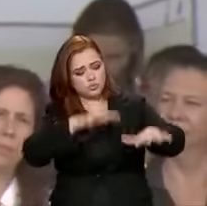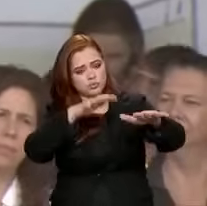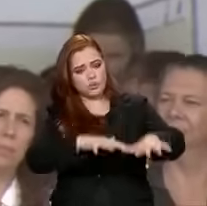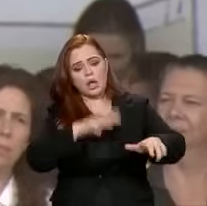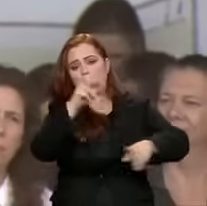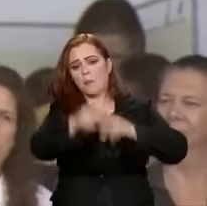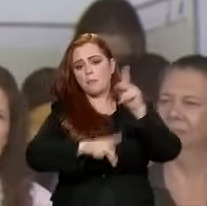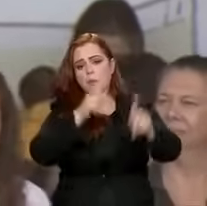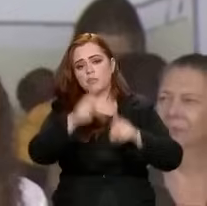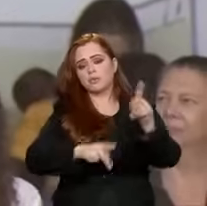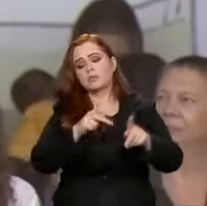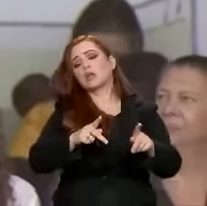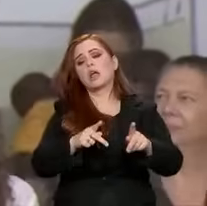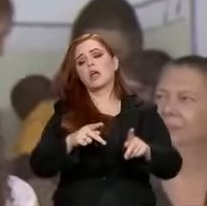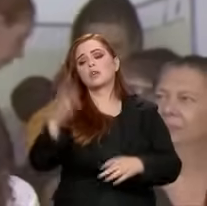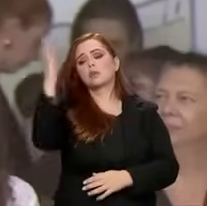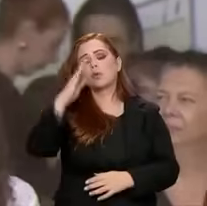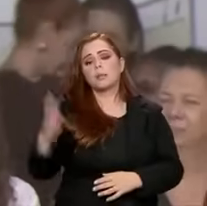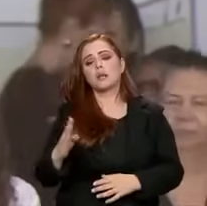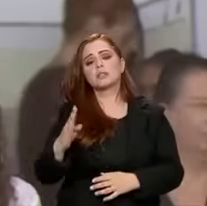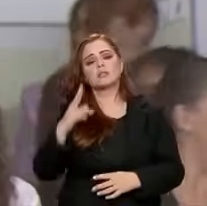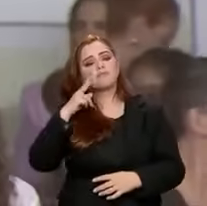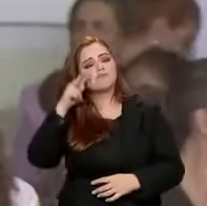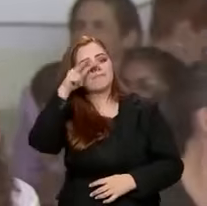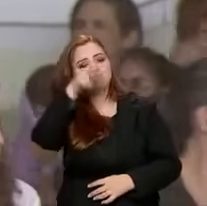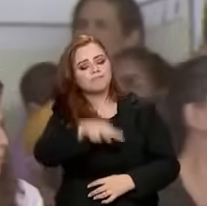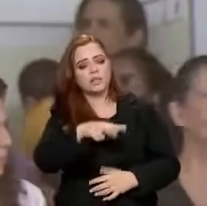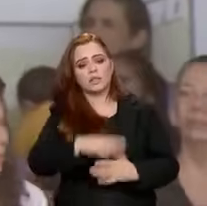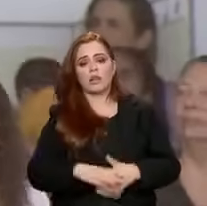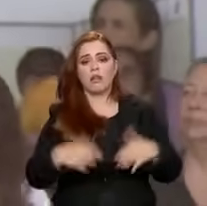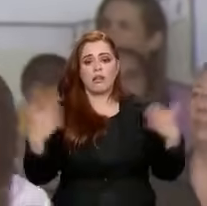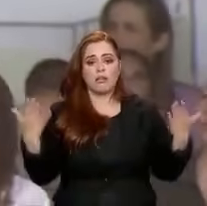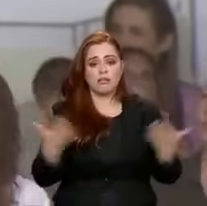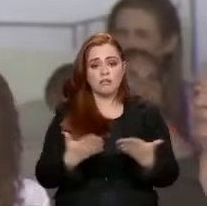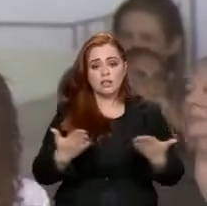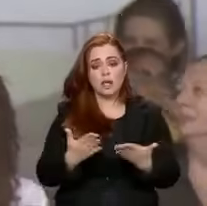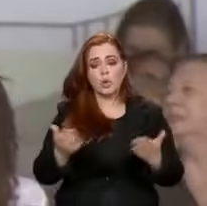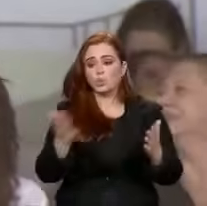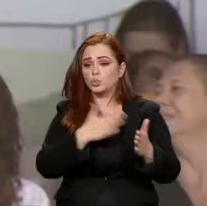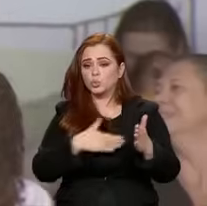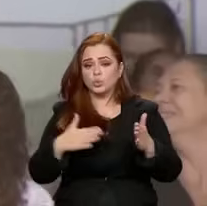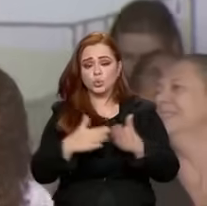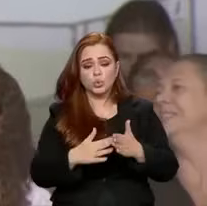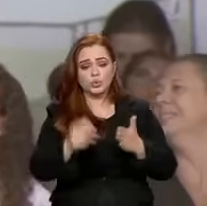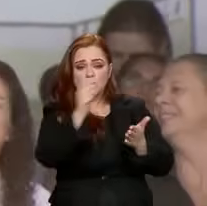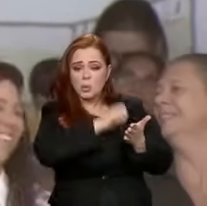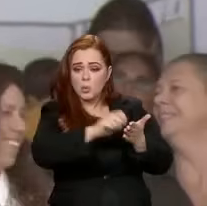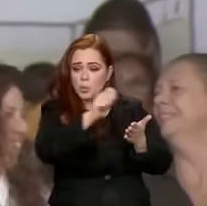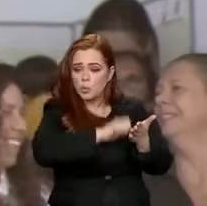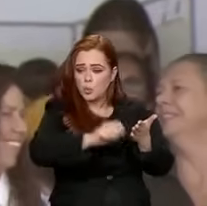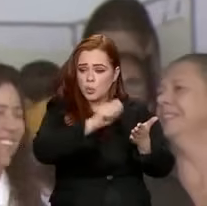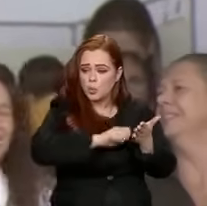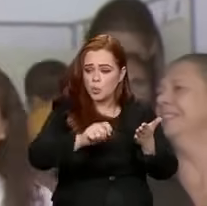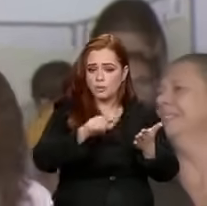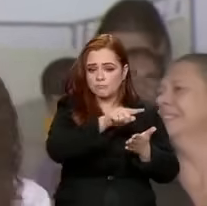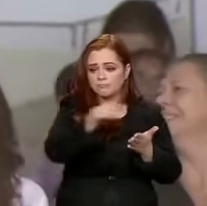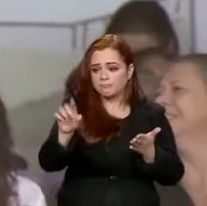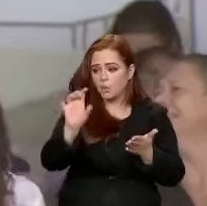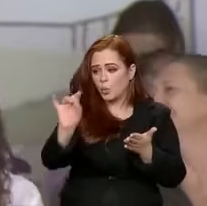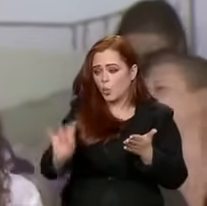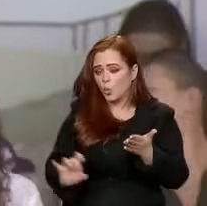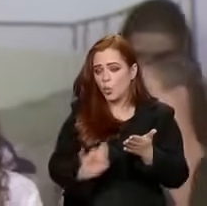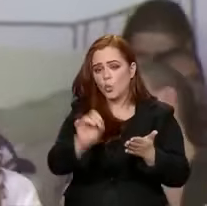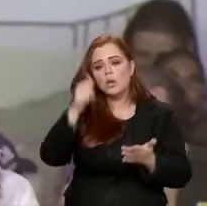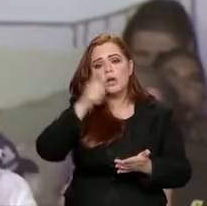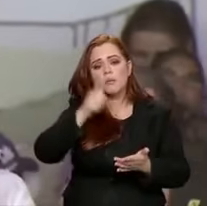popular e de massas que o Brasil tá vendo Então esse capítulo tá sendo escrito por vocês Margaridas e